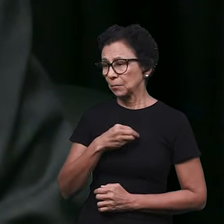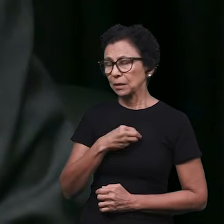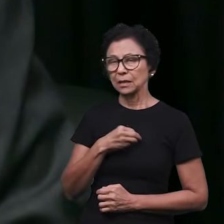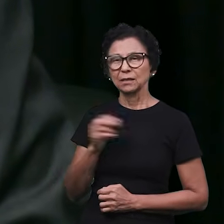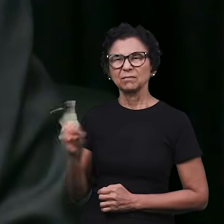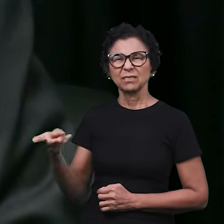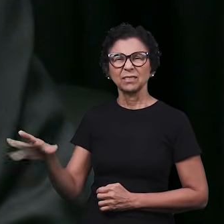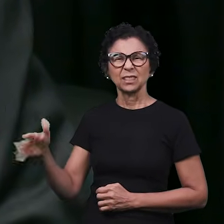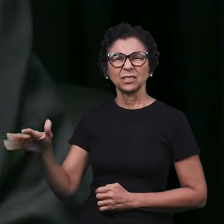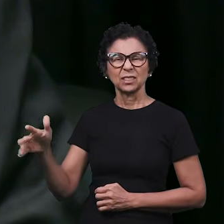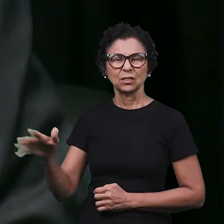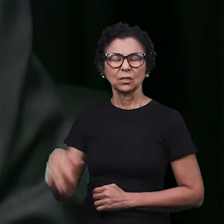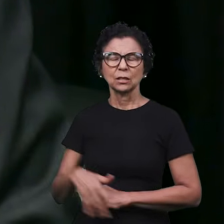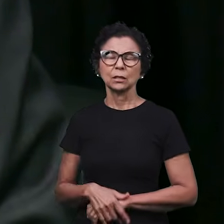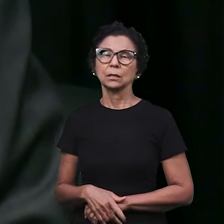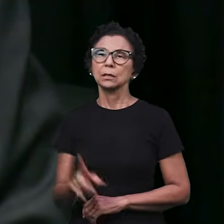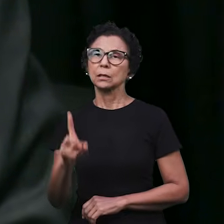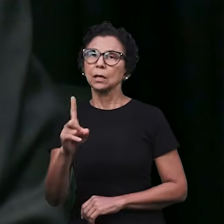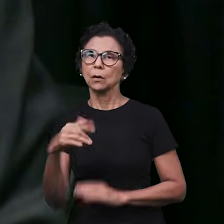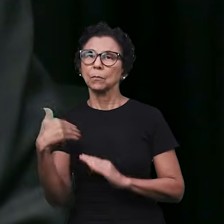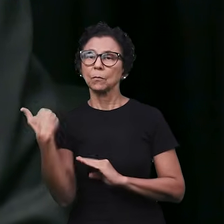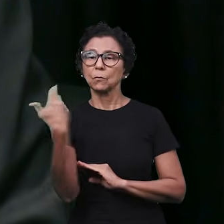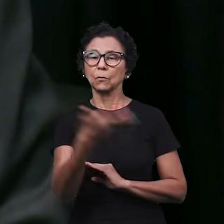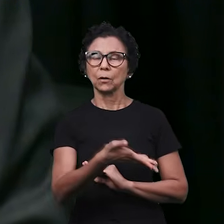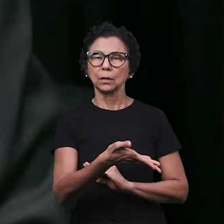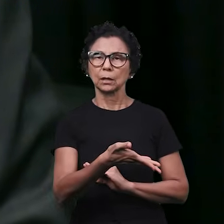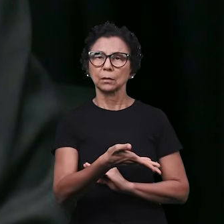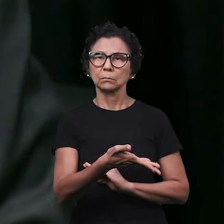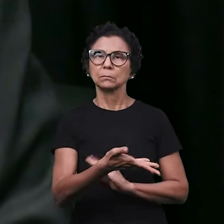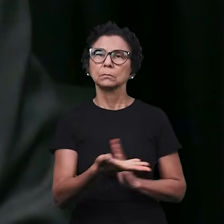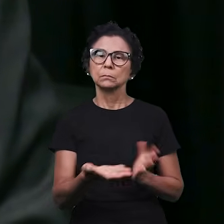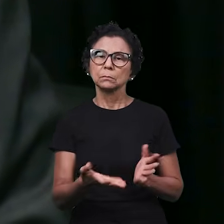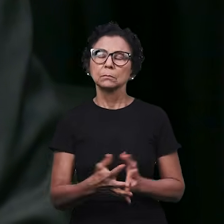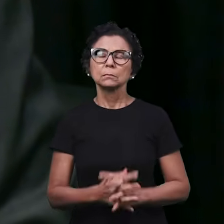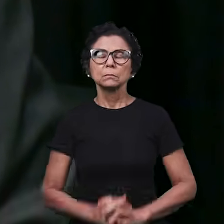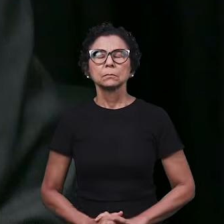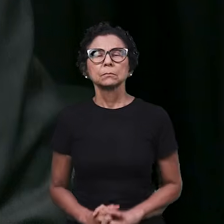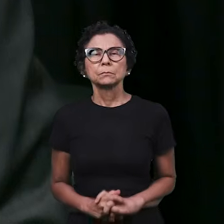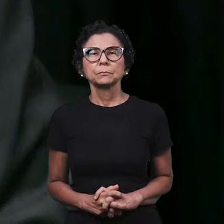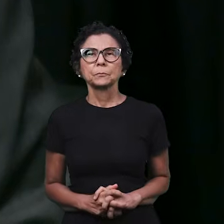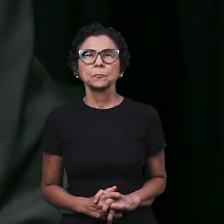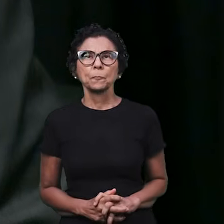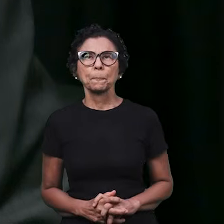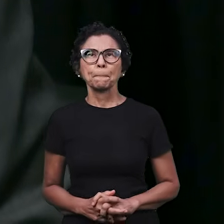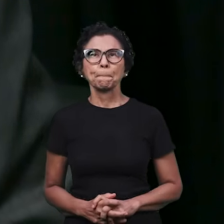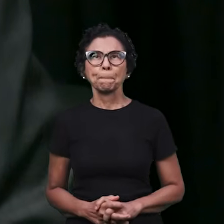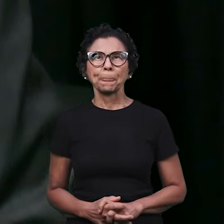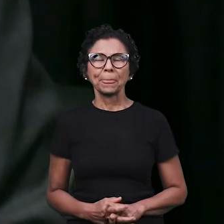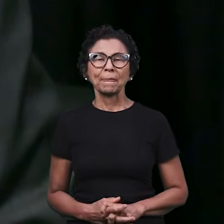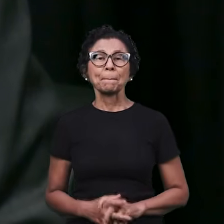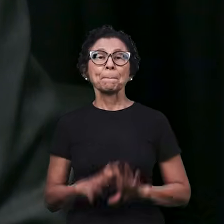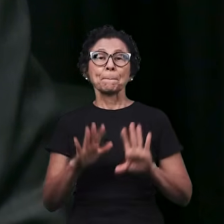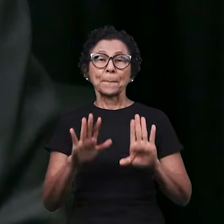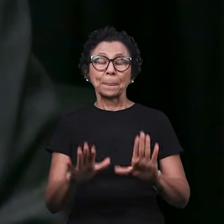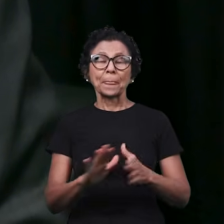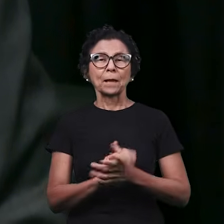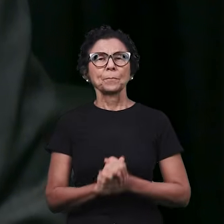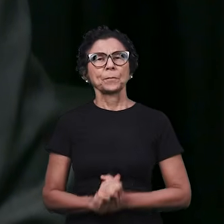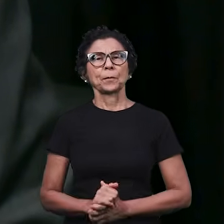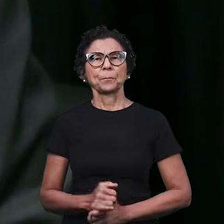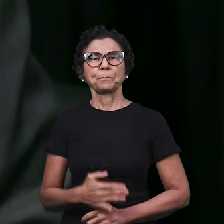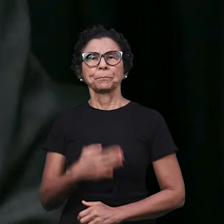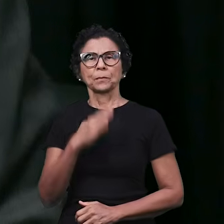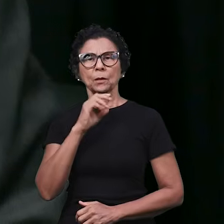o rebanho. Não, o leproso é fora do arraial. Agora, o leproso foi para fora do arraial e ele fez todo o ritual e